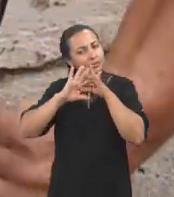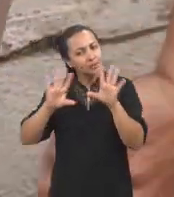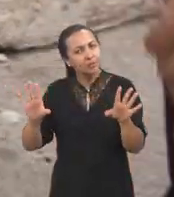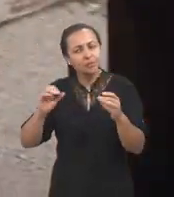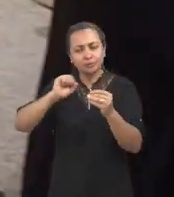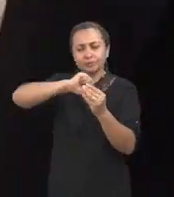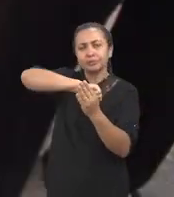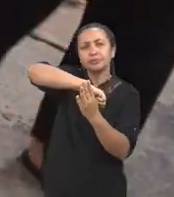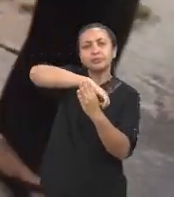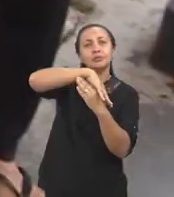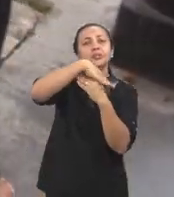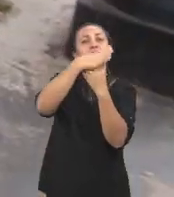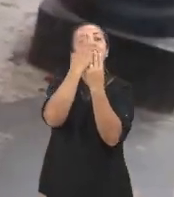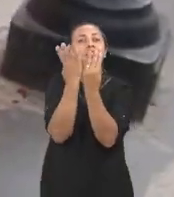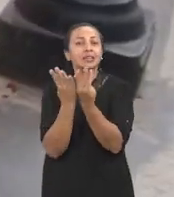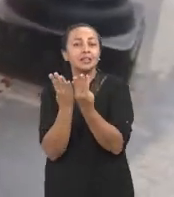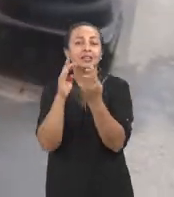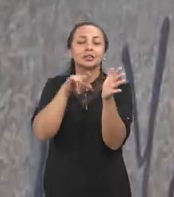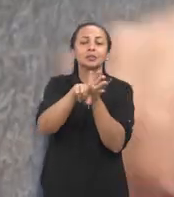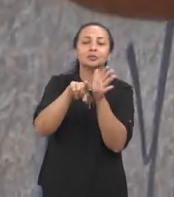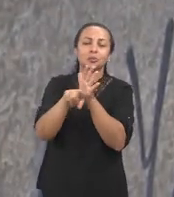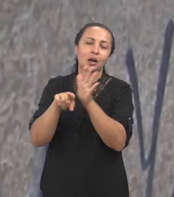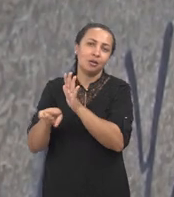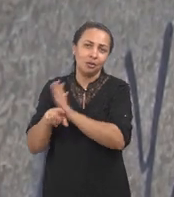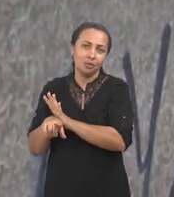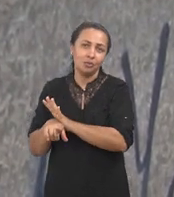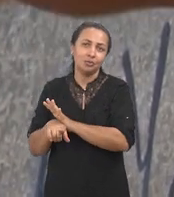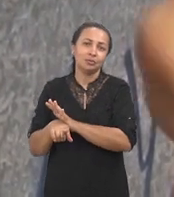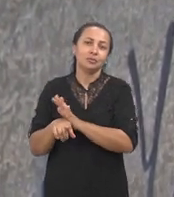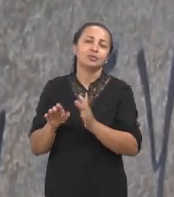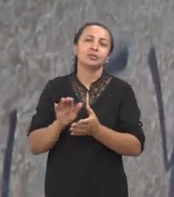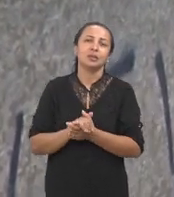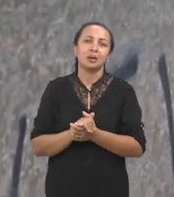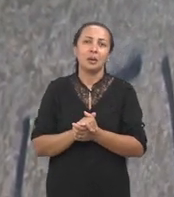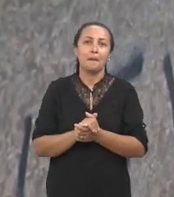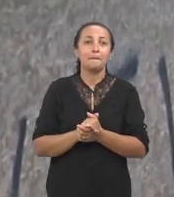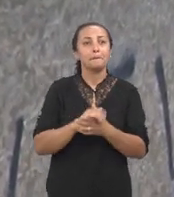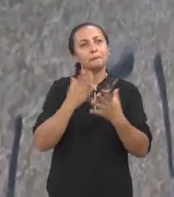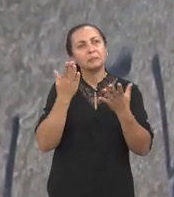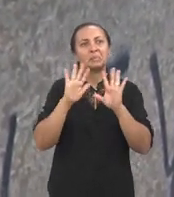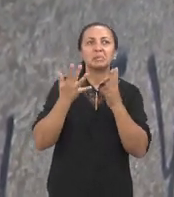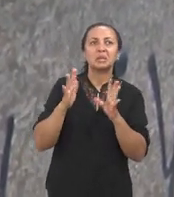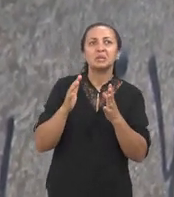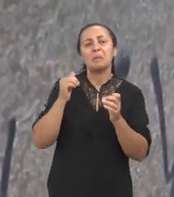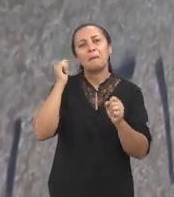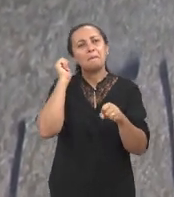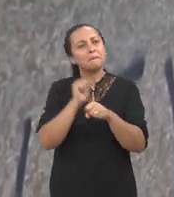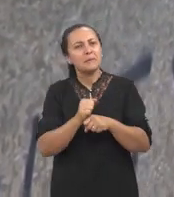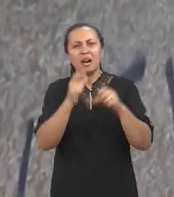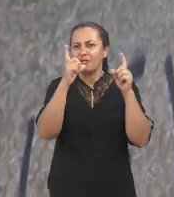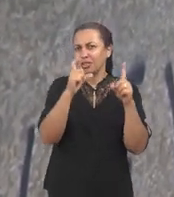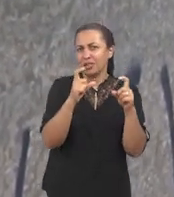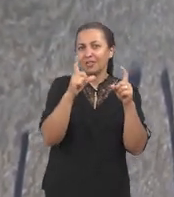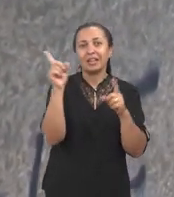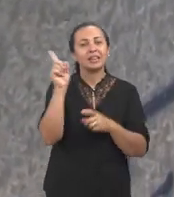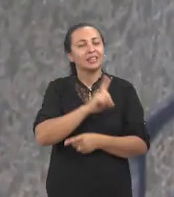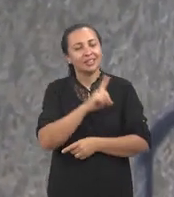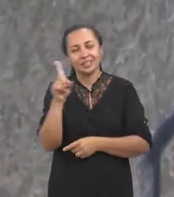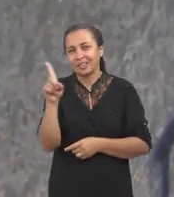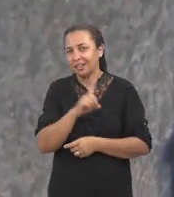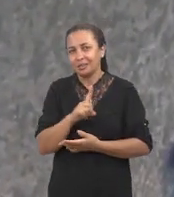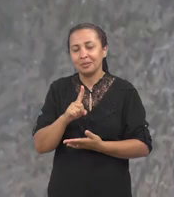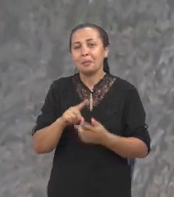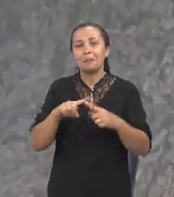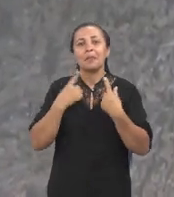é esse leque de questionamentos talvez parado fotografar não é poder ir